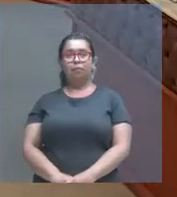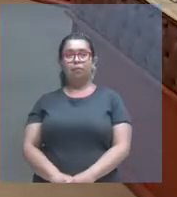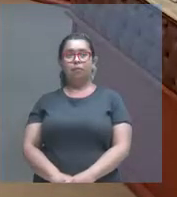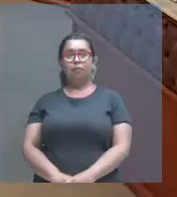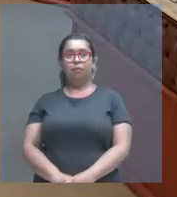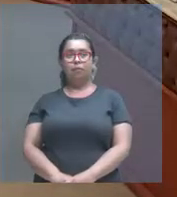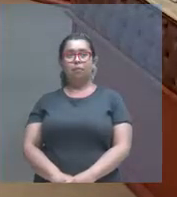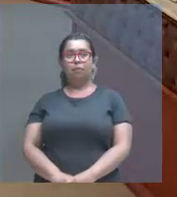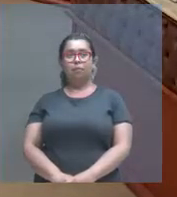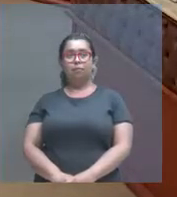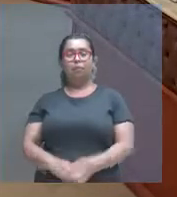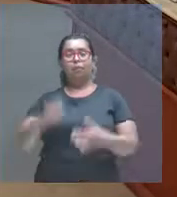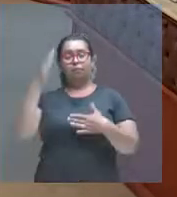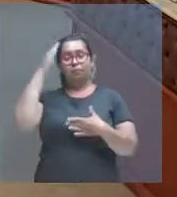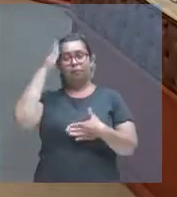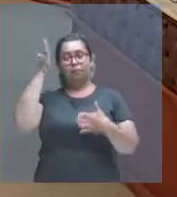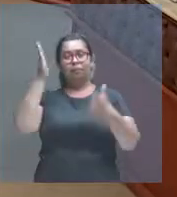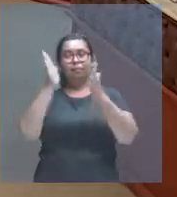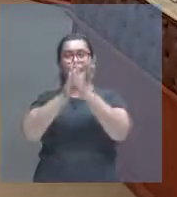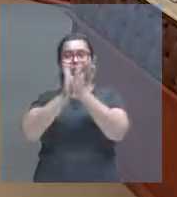Obrigado, parabéns, viu?